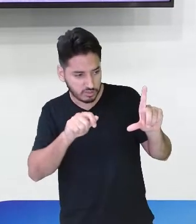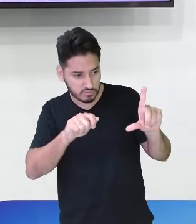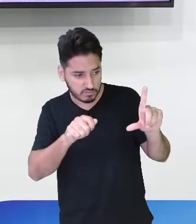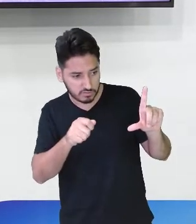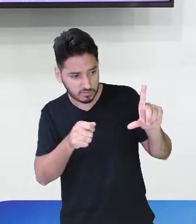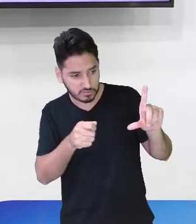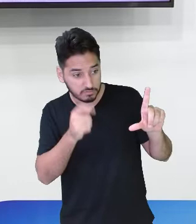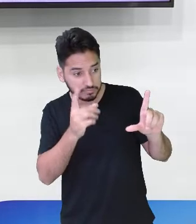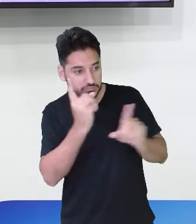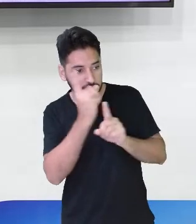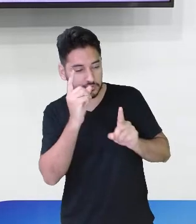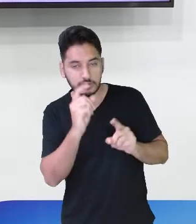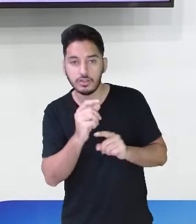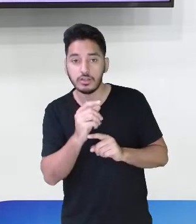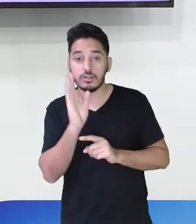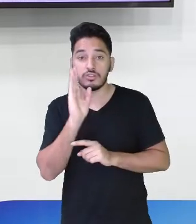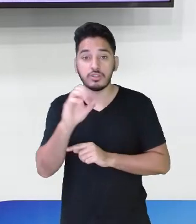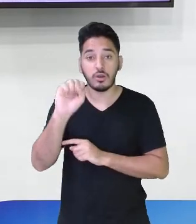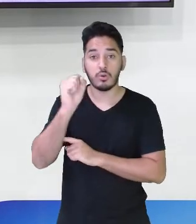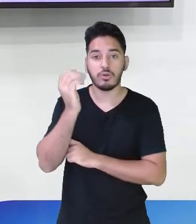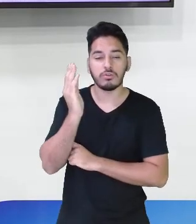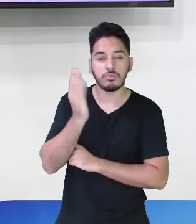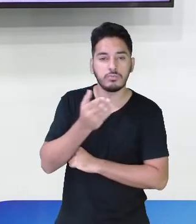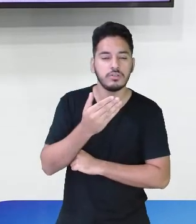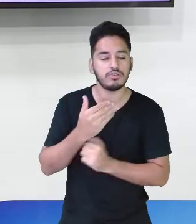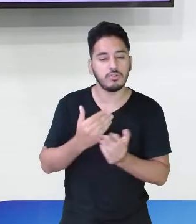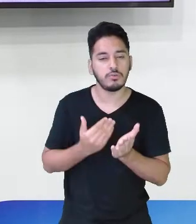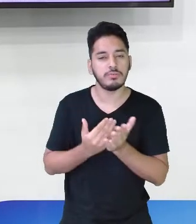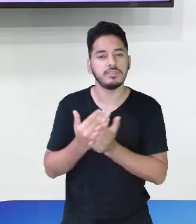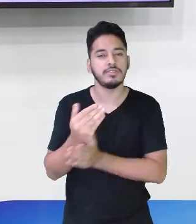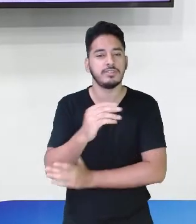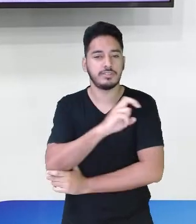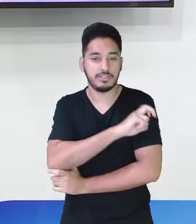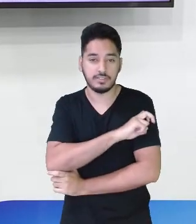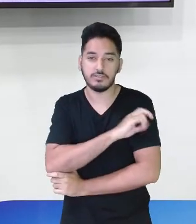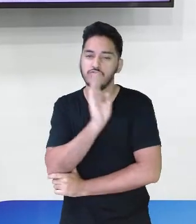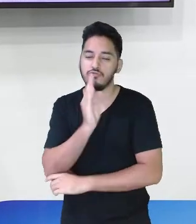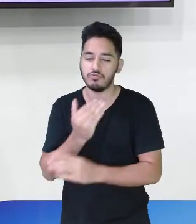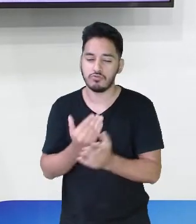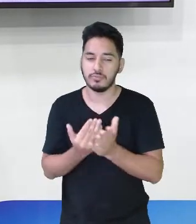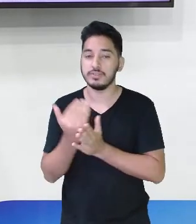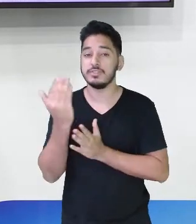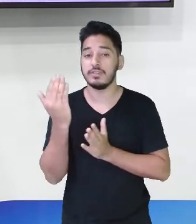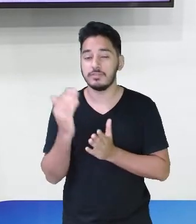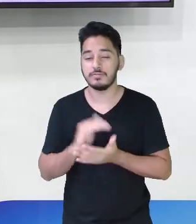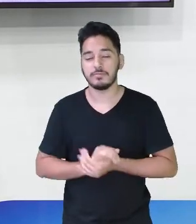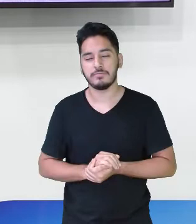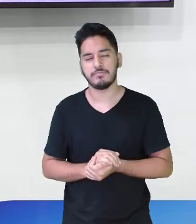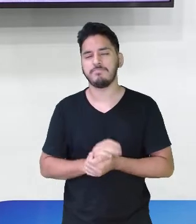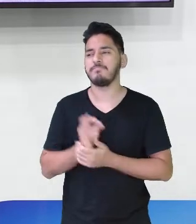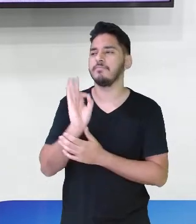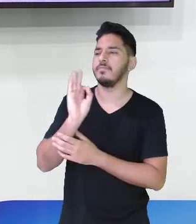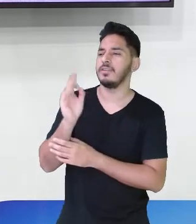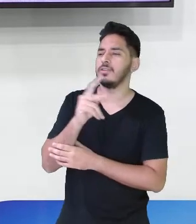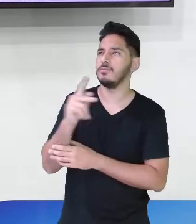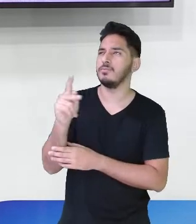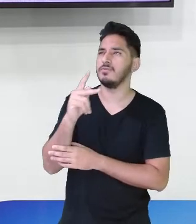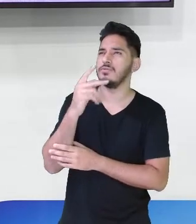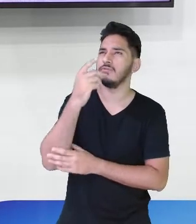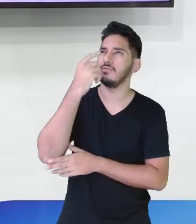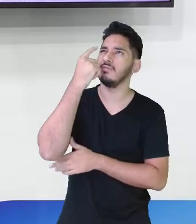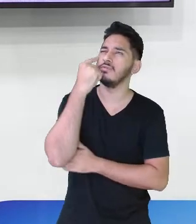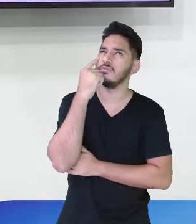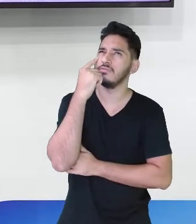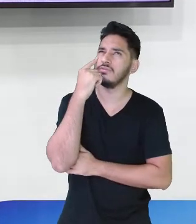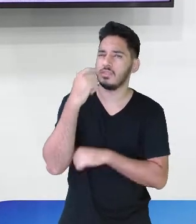já está por aqui. Nós do 5º ano começamos às 8h30. Certo, professora. Tem